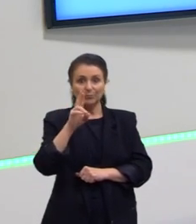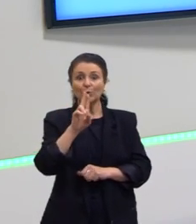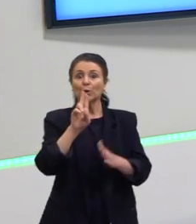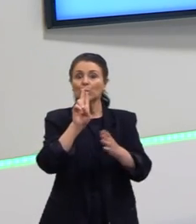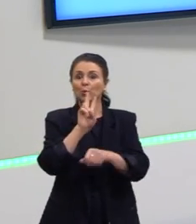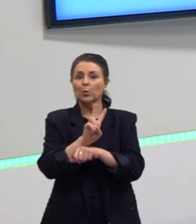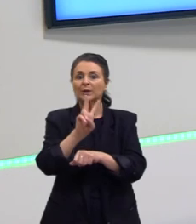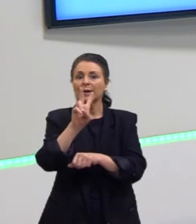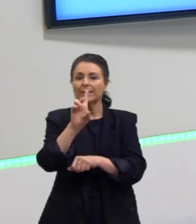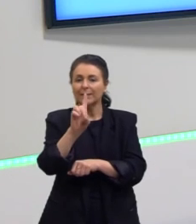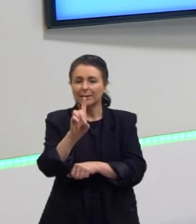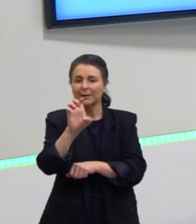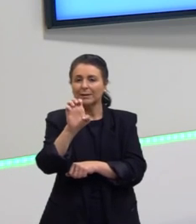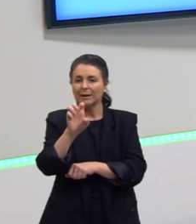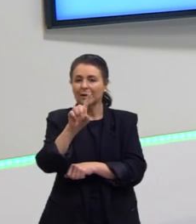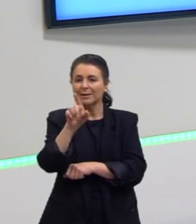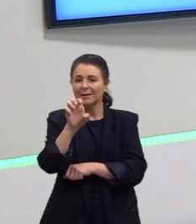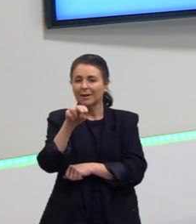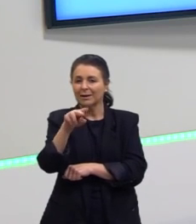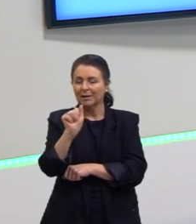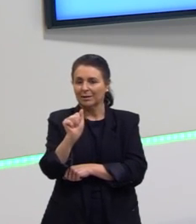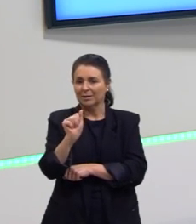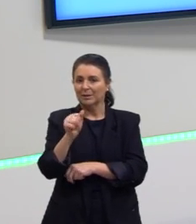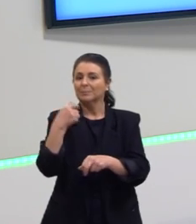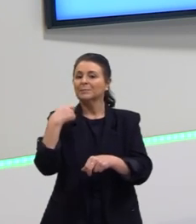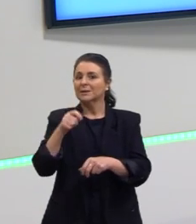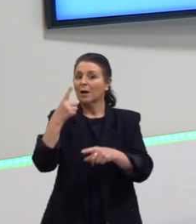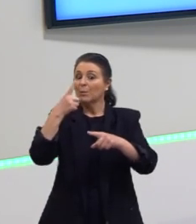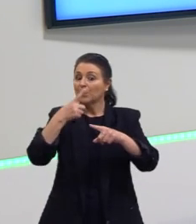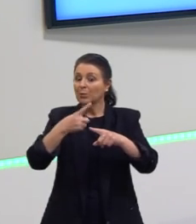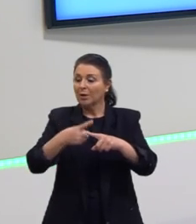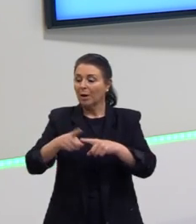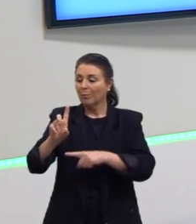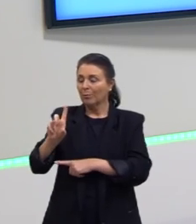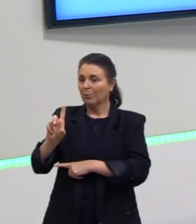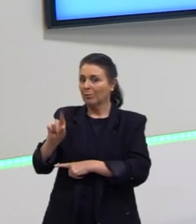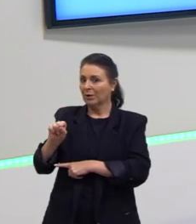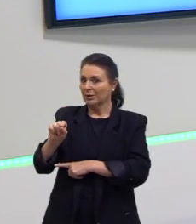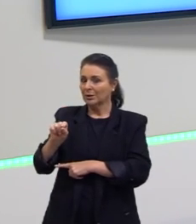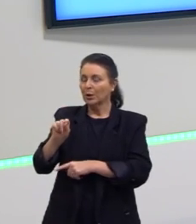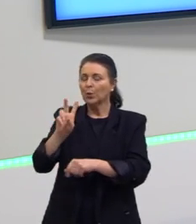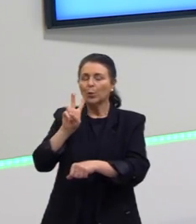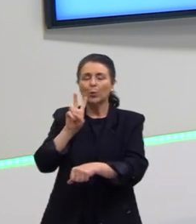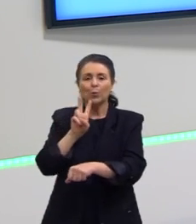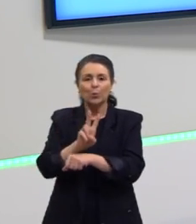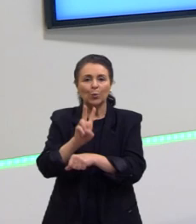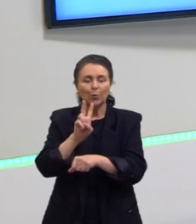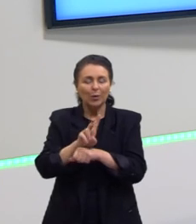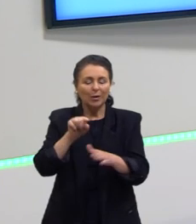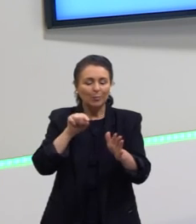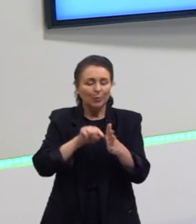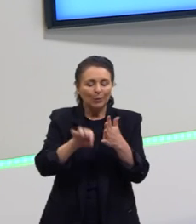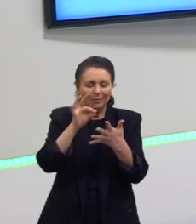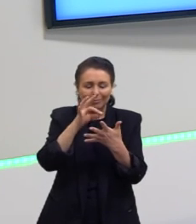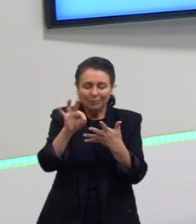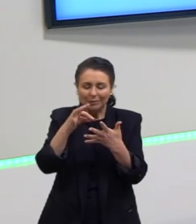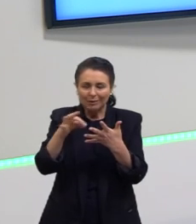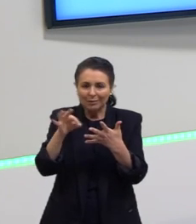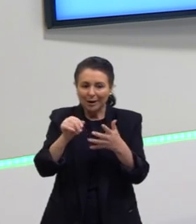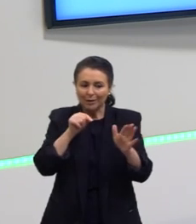então sempre multiplicamos por 10 então é muito importante a gente cuidar os detalhes que estão descritos no